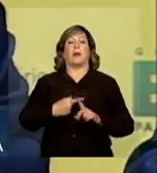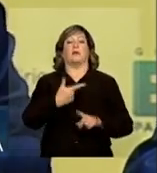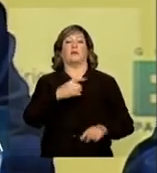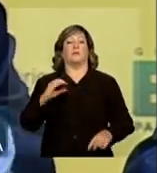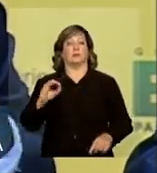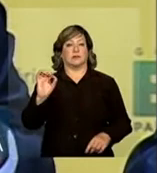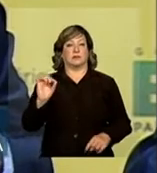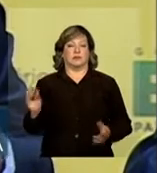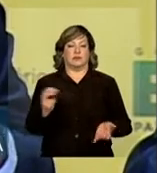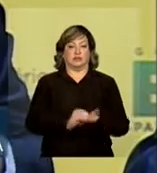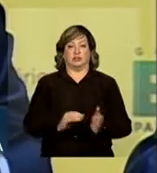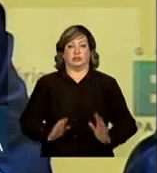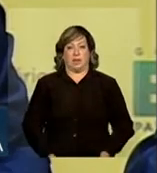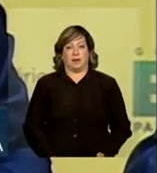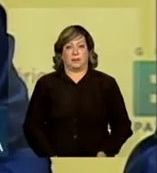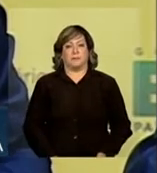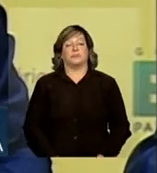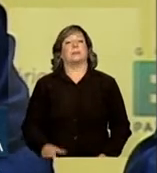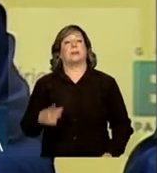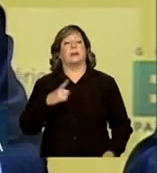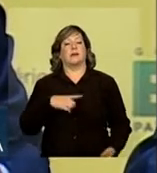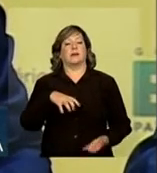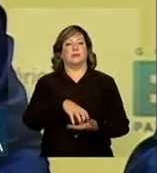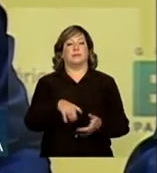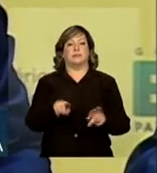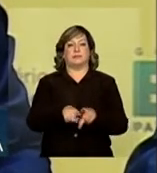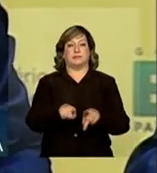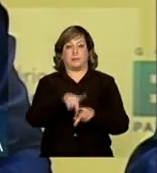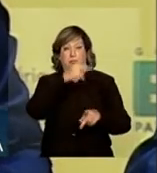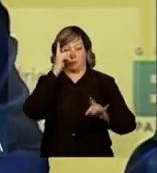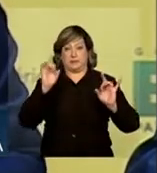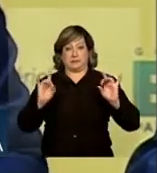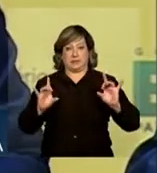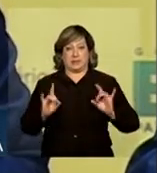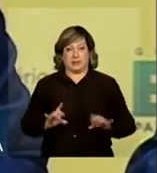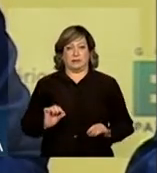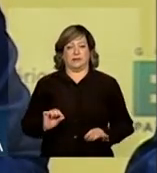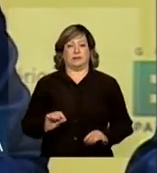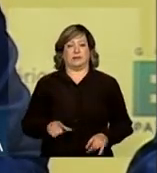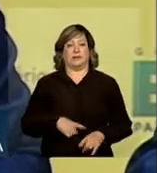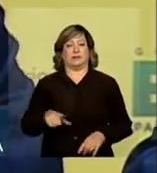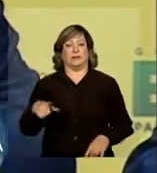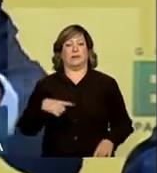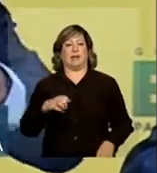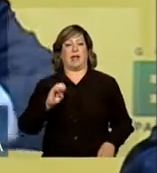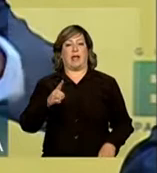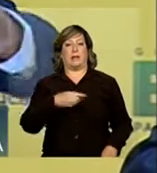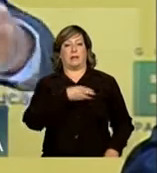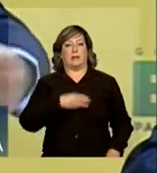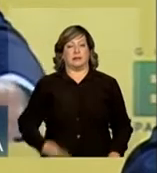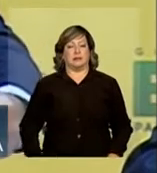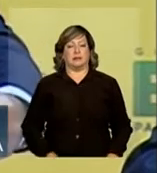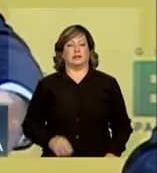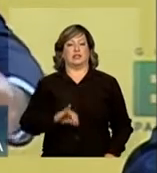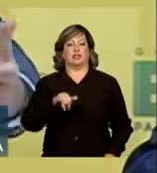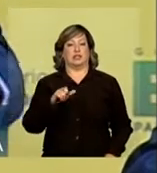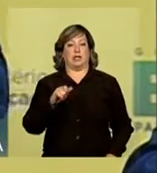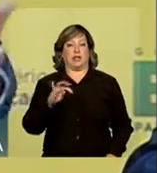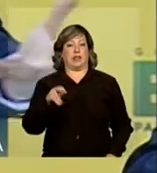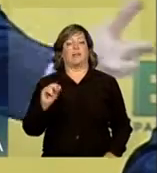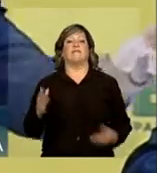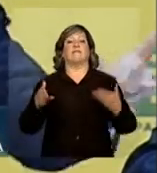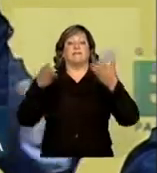se inscreveram agora uma comissão de especialistas que aqui no Mac apresenta pelo pelo ex-ministro Adib Jatene vai fazer a visita em